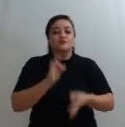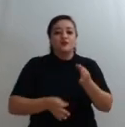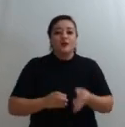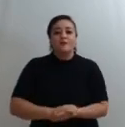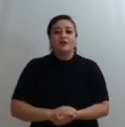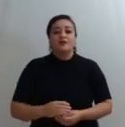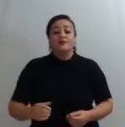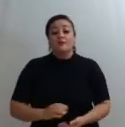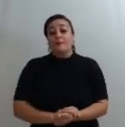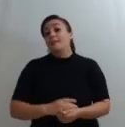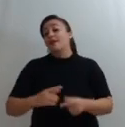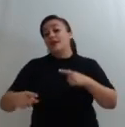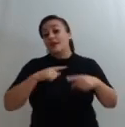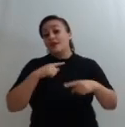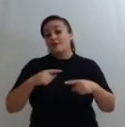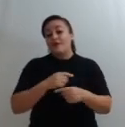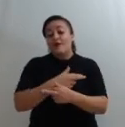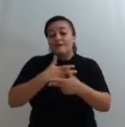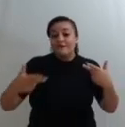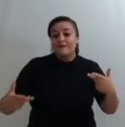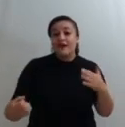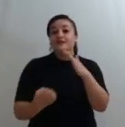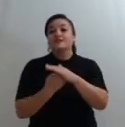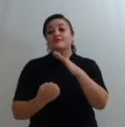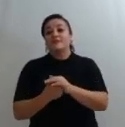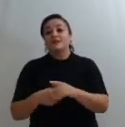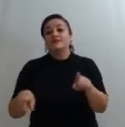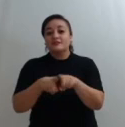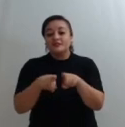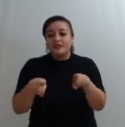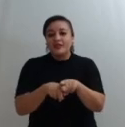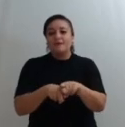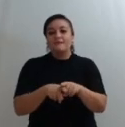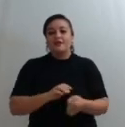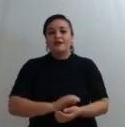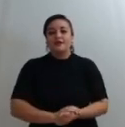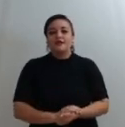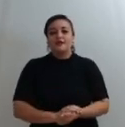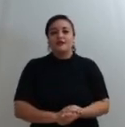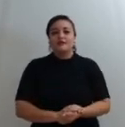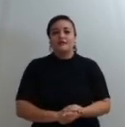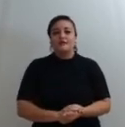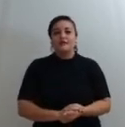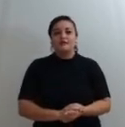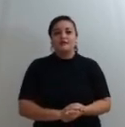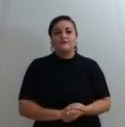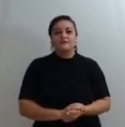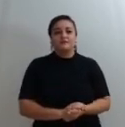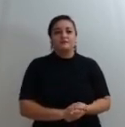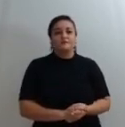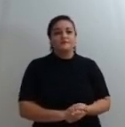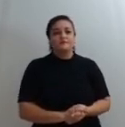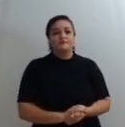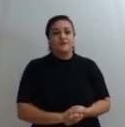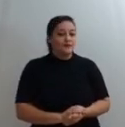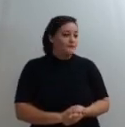empresas, por onde também haveria aí um patrimônio ainda sem com